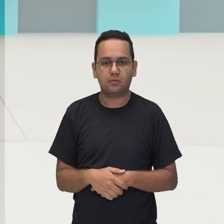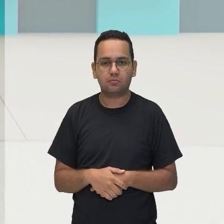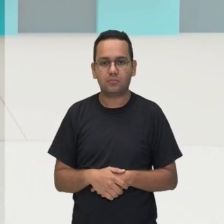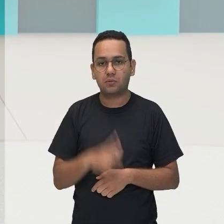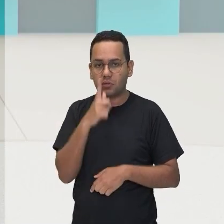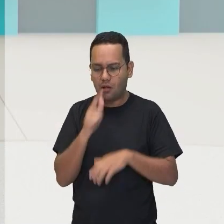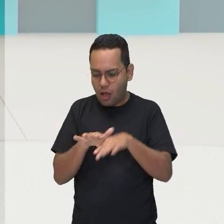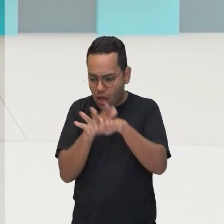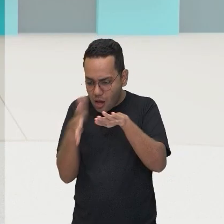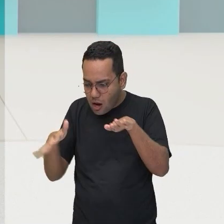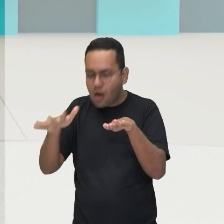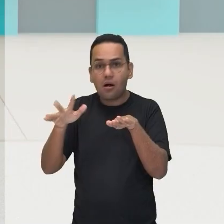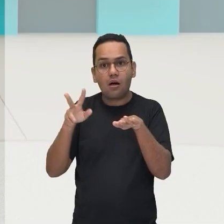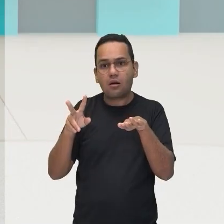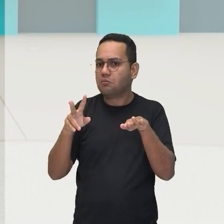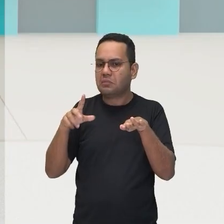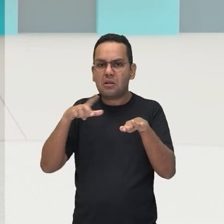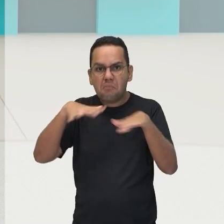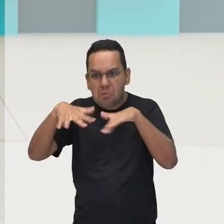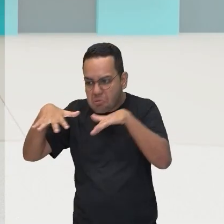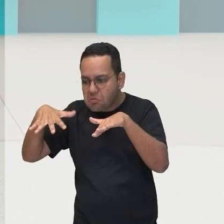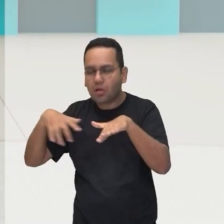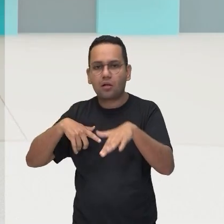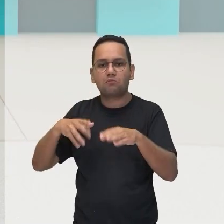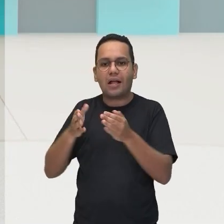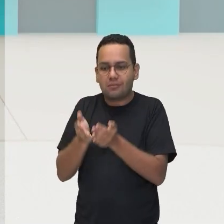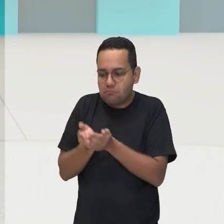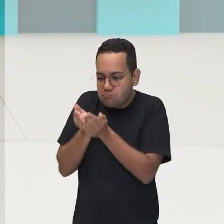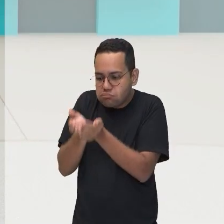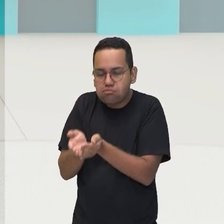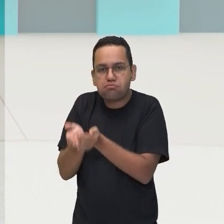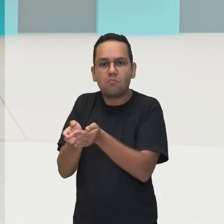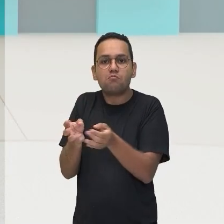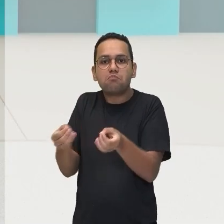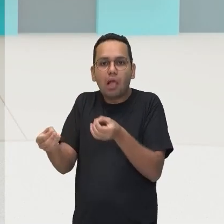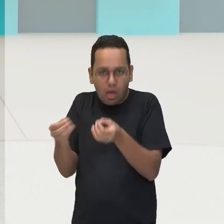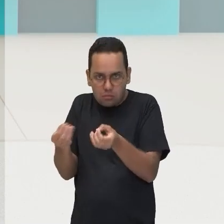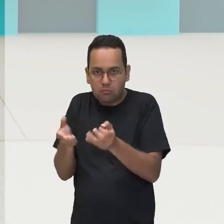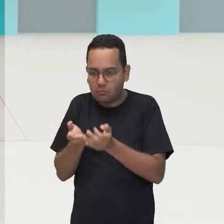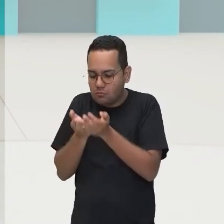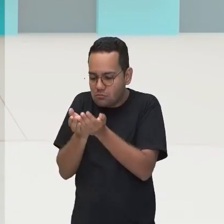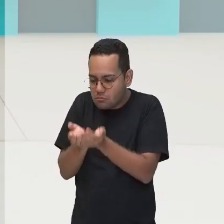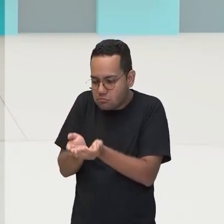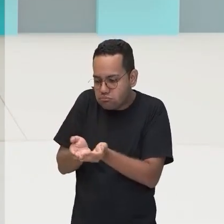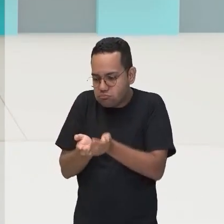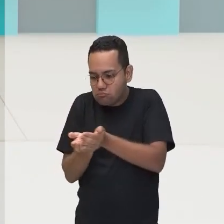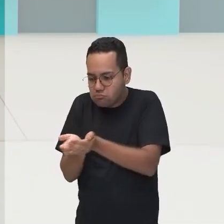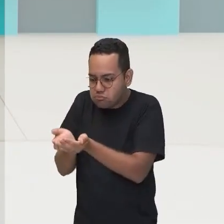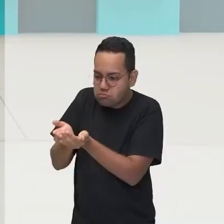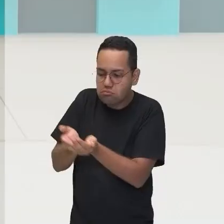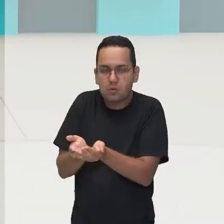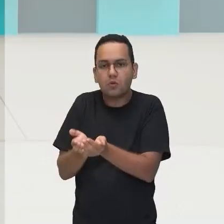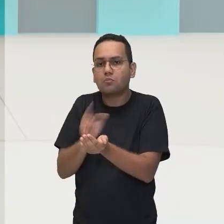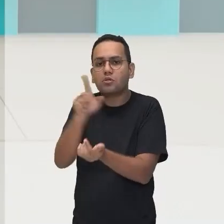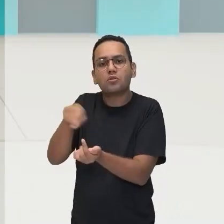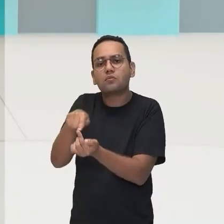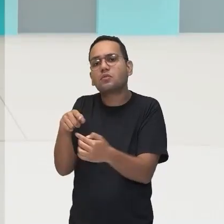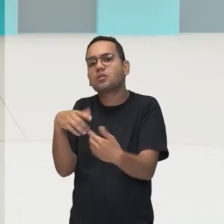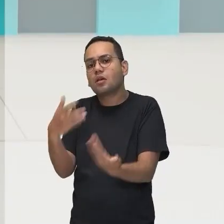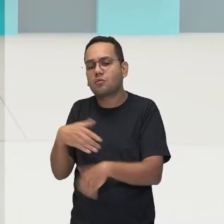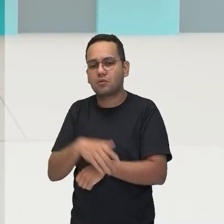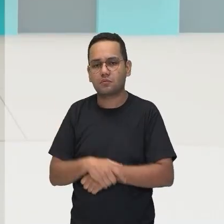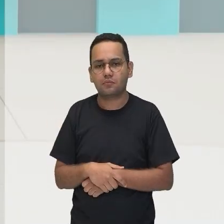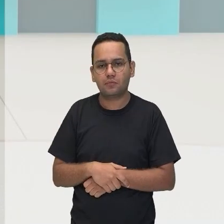corredeiras com o auxílio aí desse bote inflável, né? E o objetivo é transpor ali as barreiras que